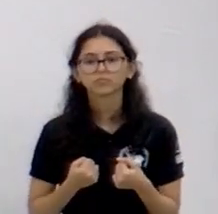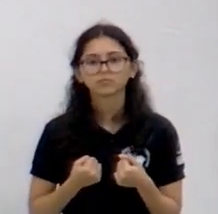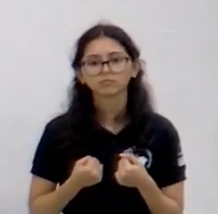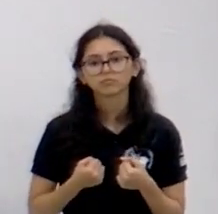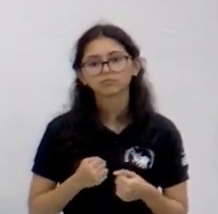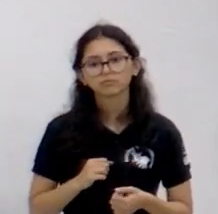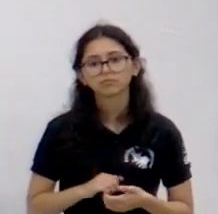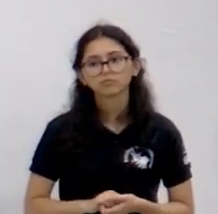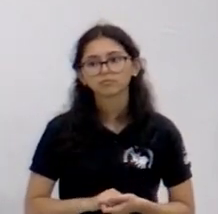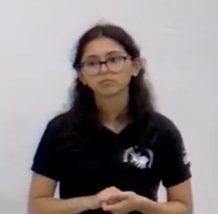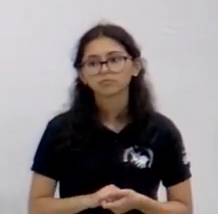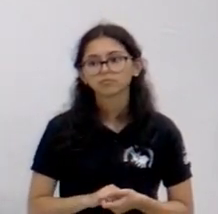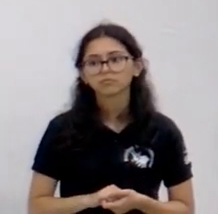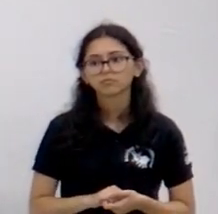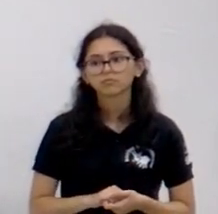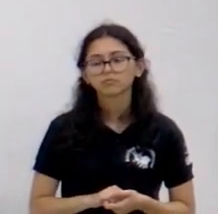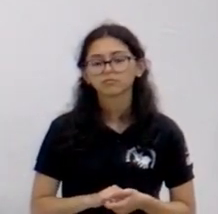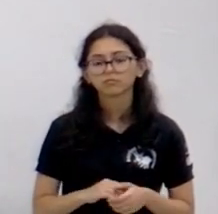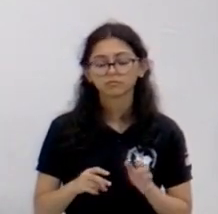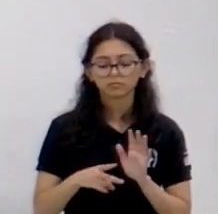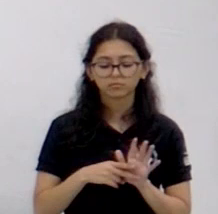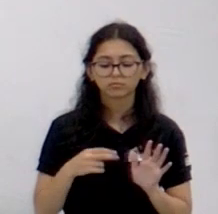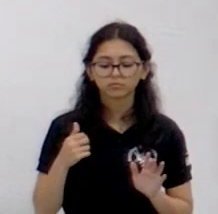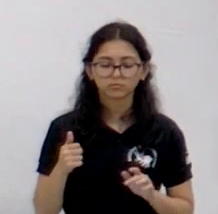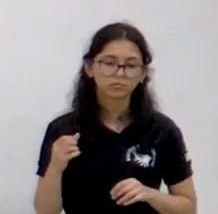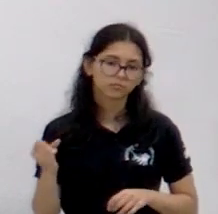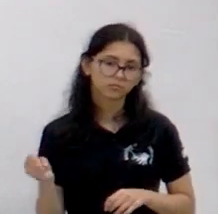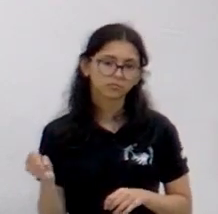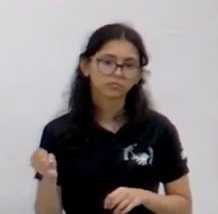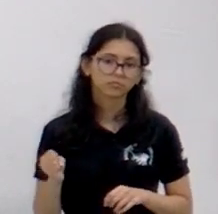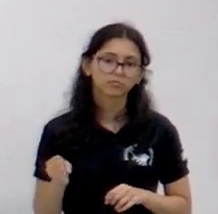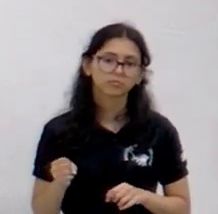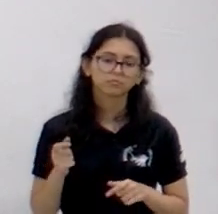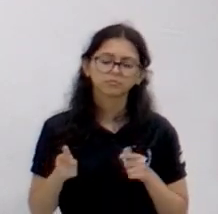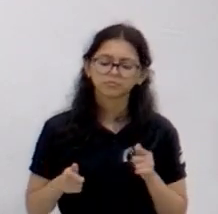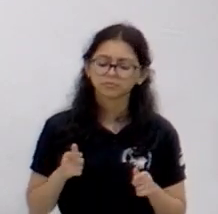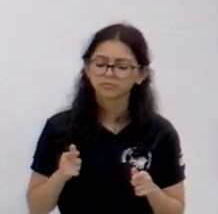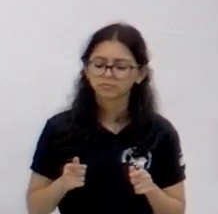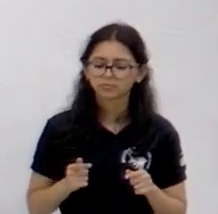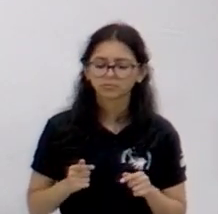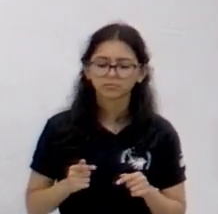Gideão cansa de questionar o anjo.